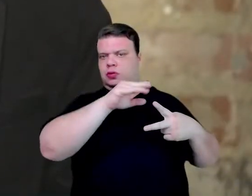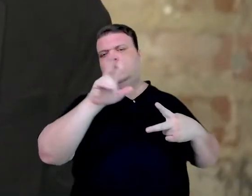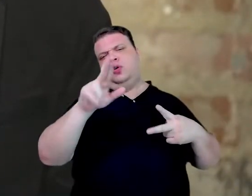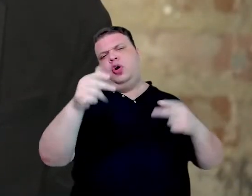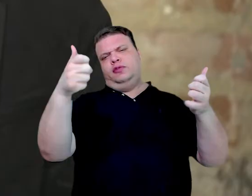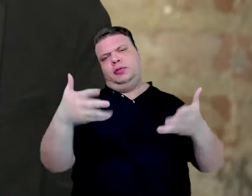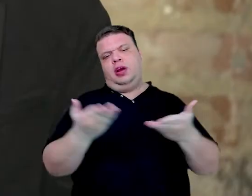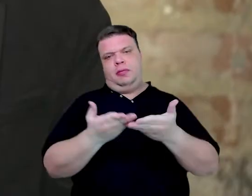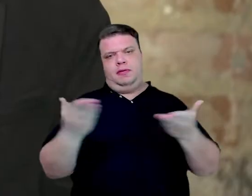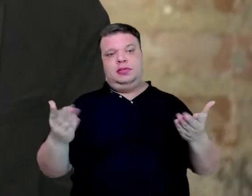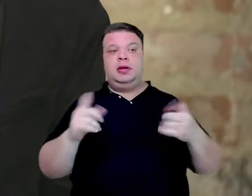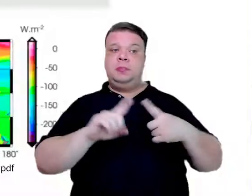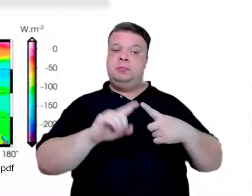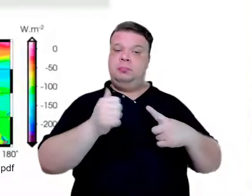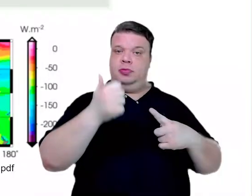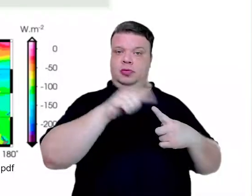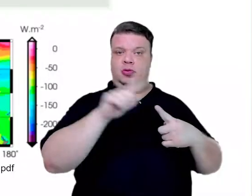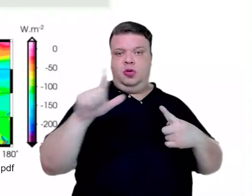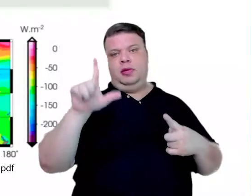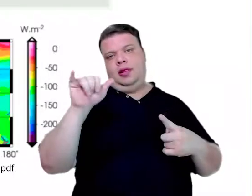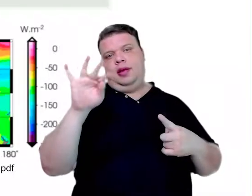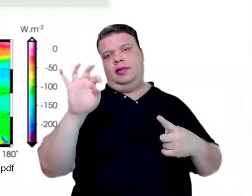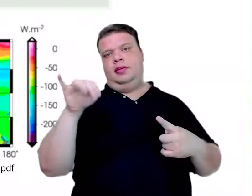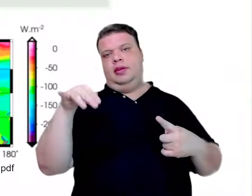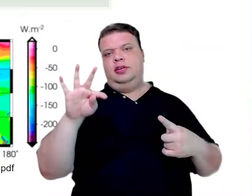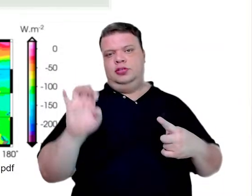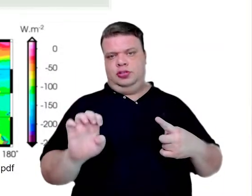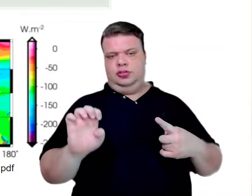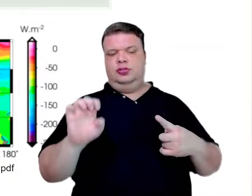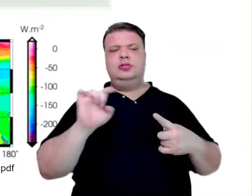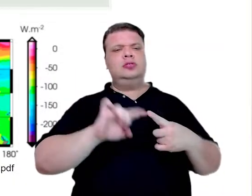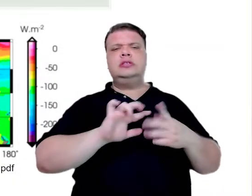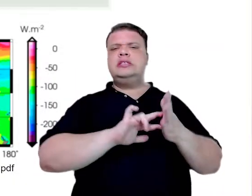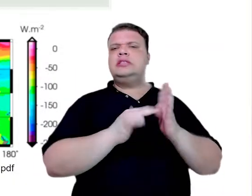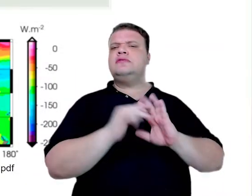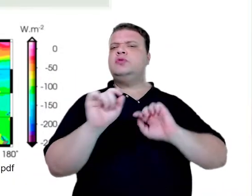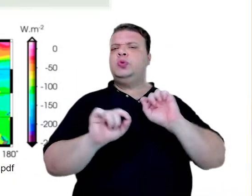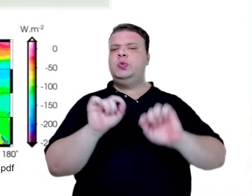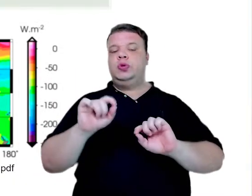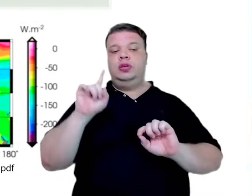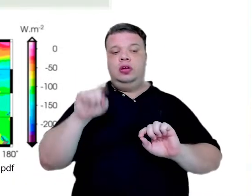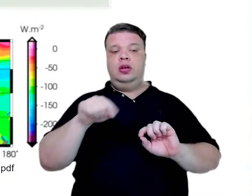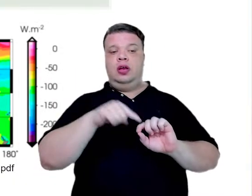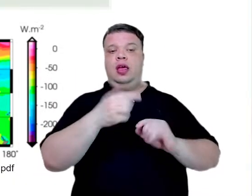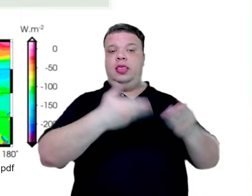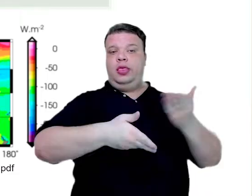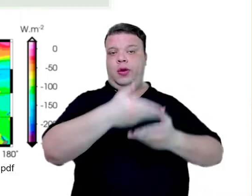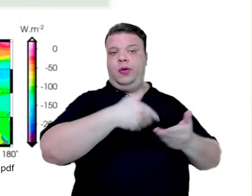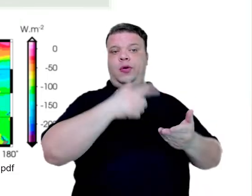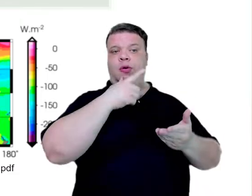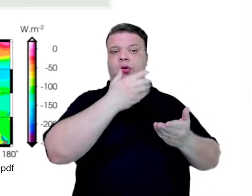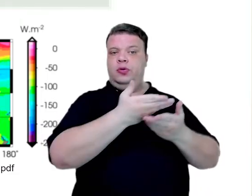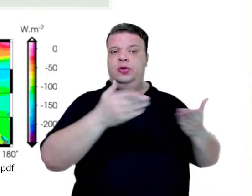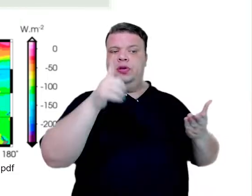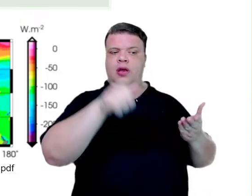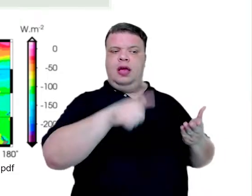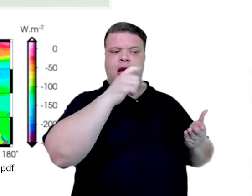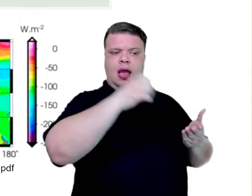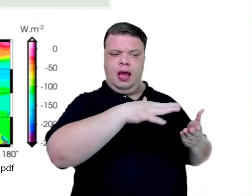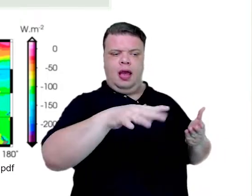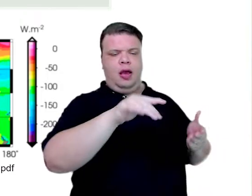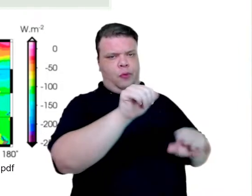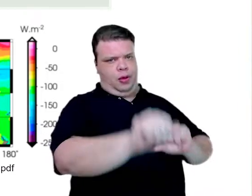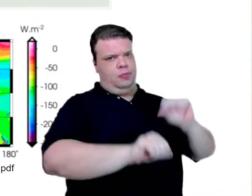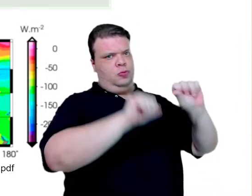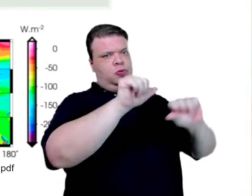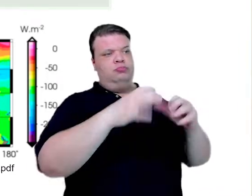Existem dois tipos de fluxo de calor, né, que agora eu vou mencionar para vocês. O primeiro se chama calor latente. O que significa o calor